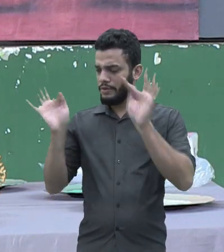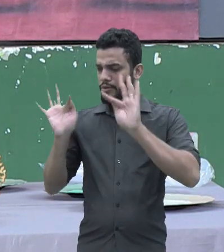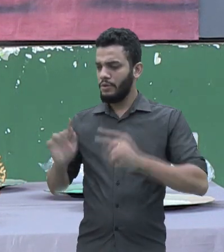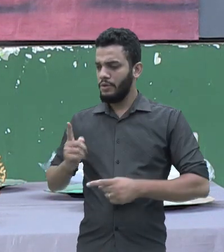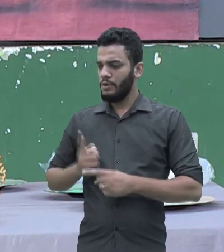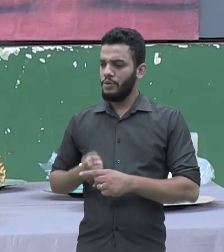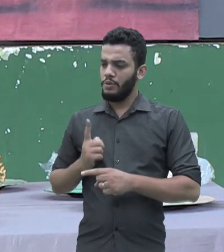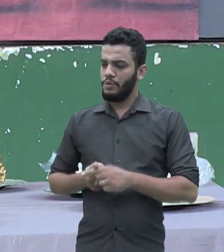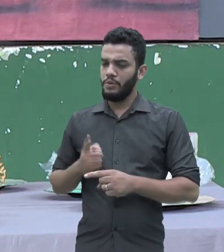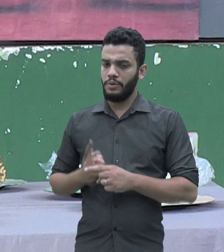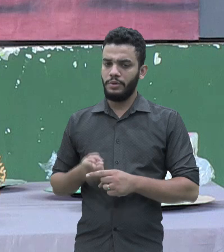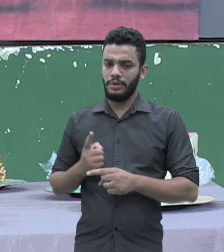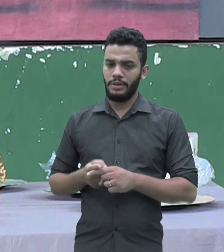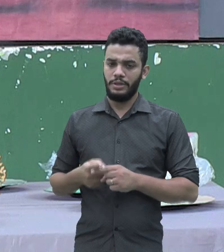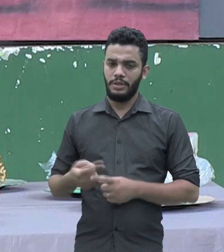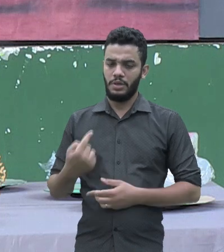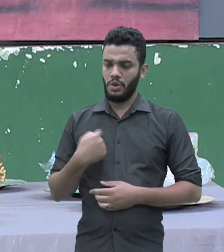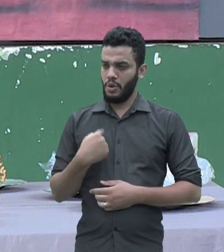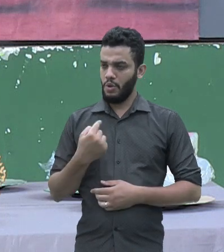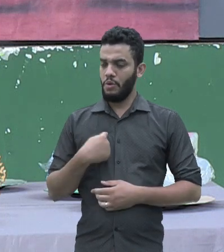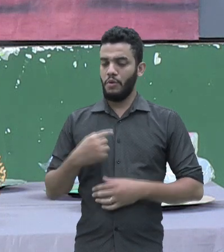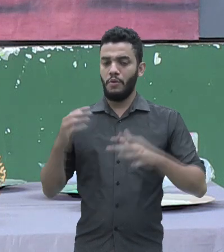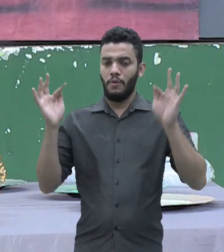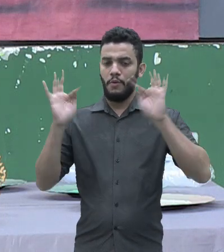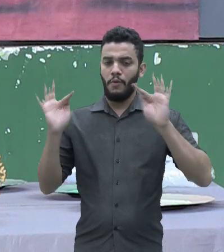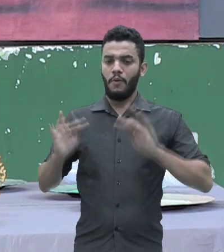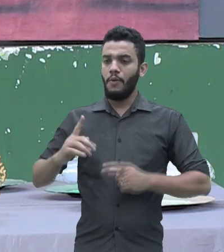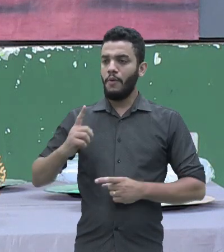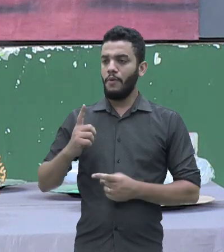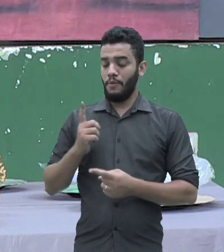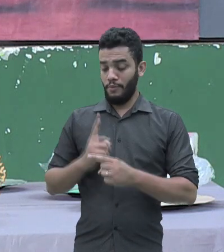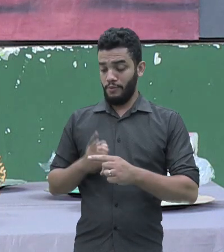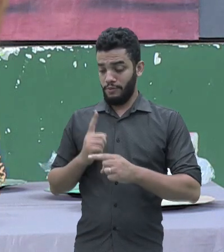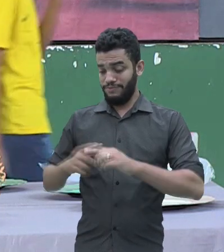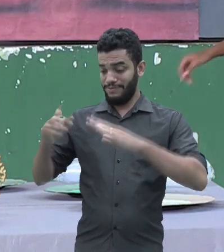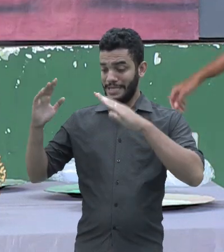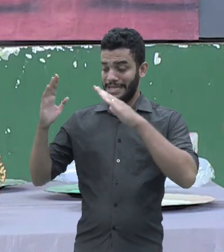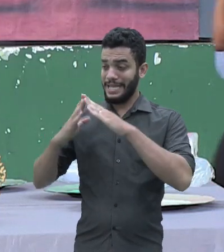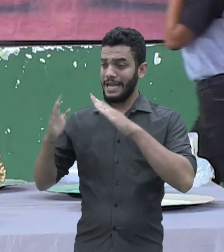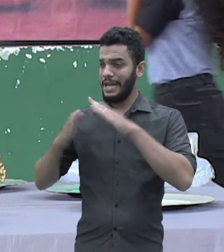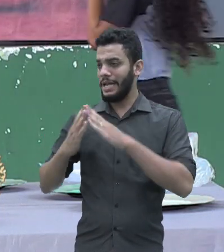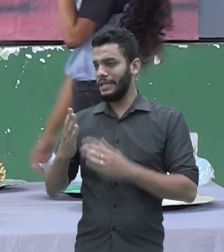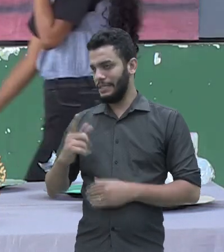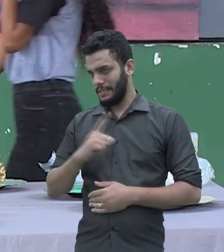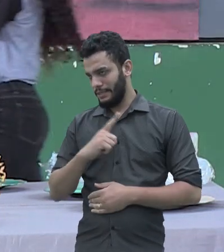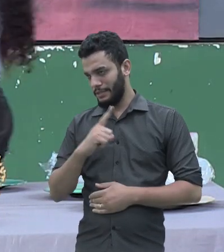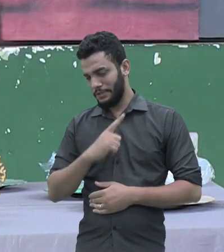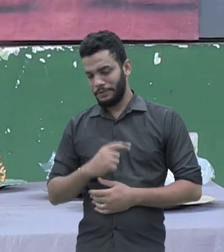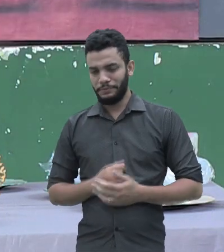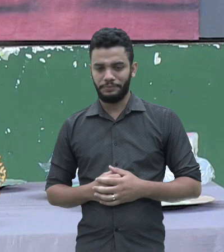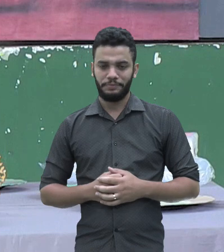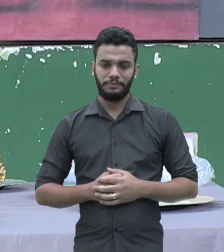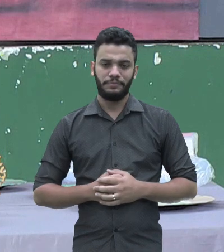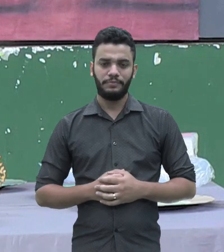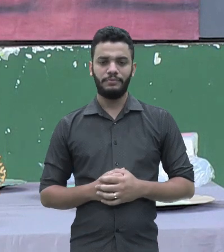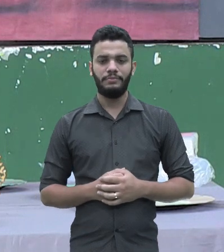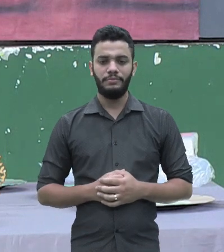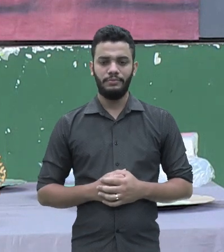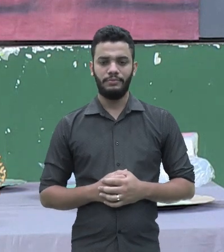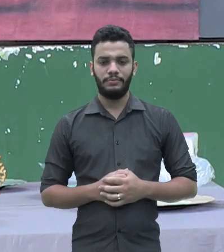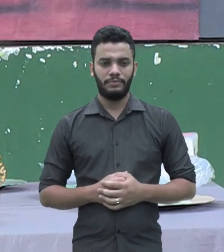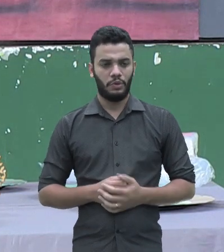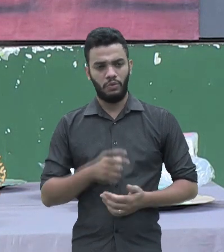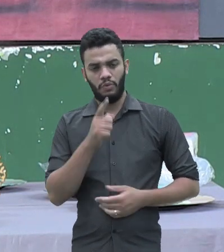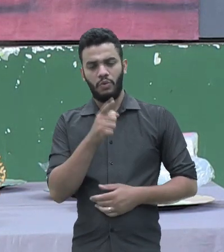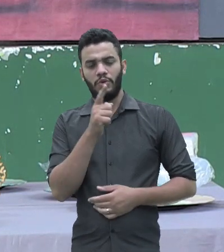thankful for home. Good job. Next. Ok. What are you thankful for?